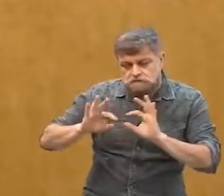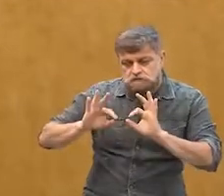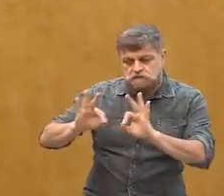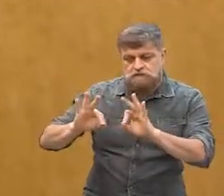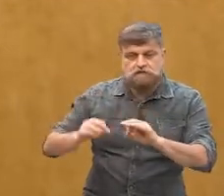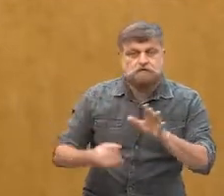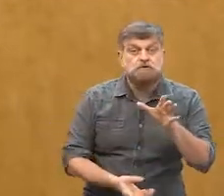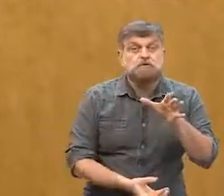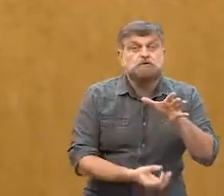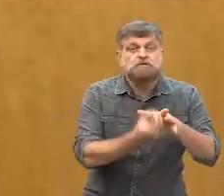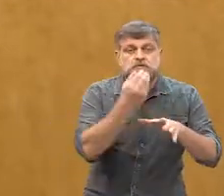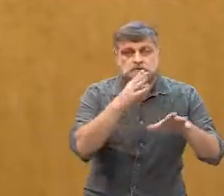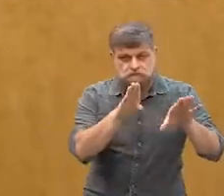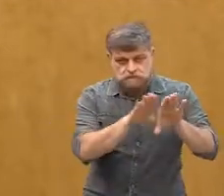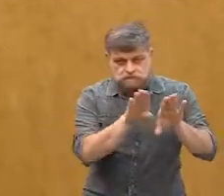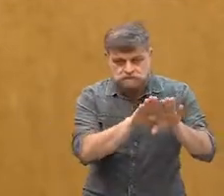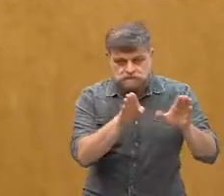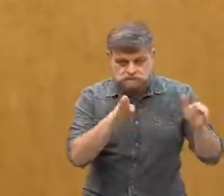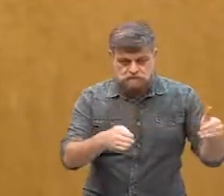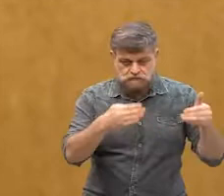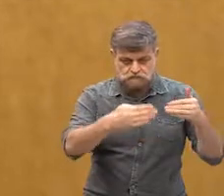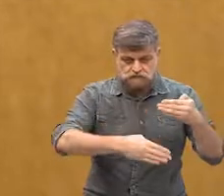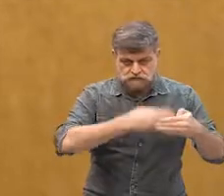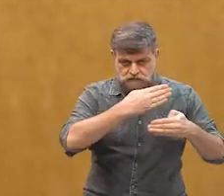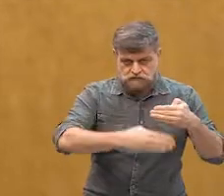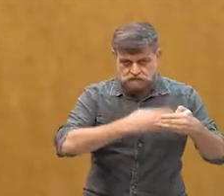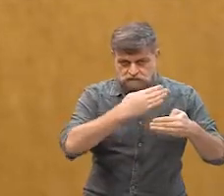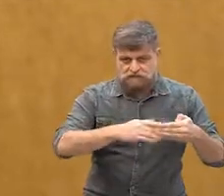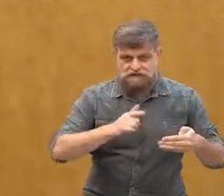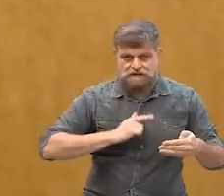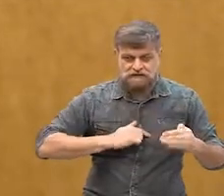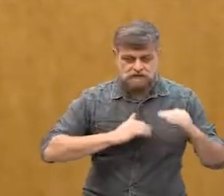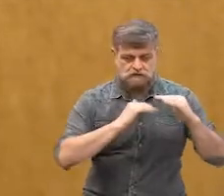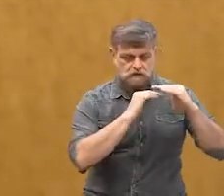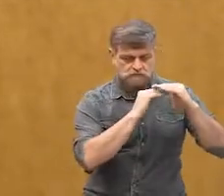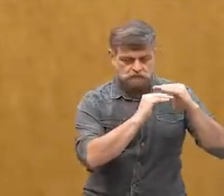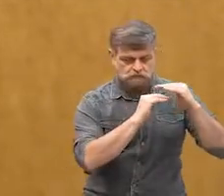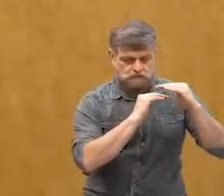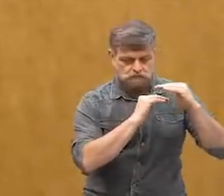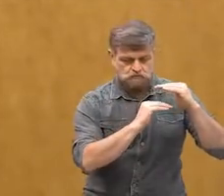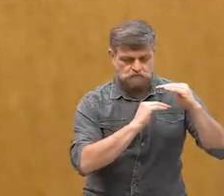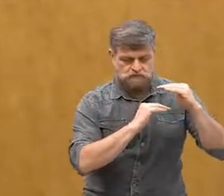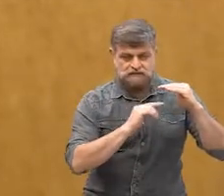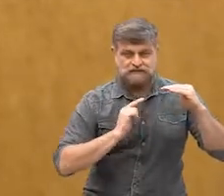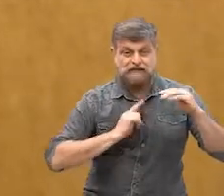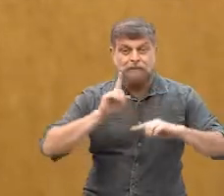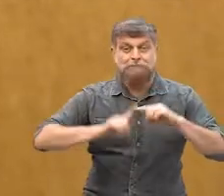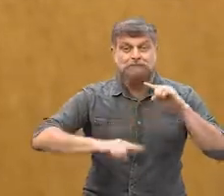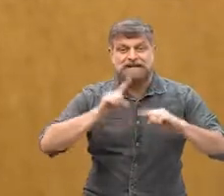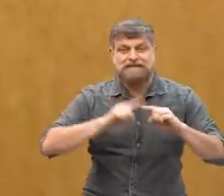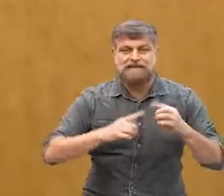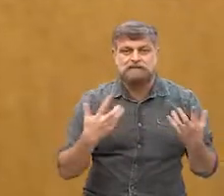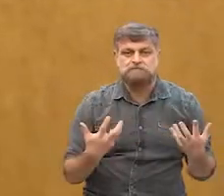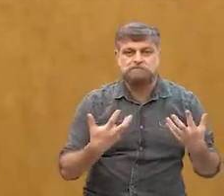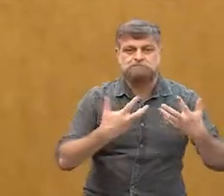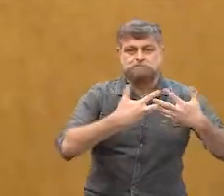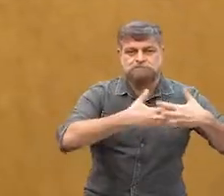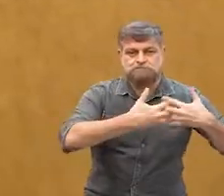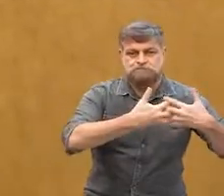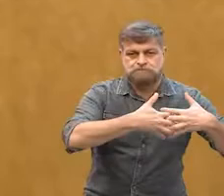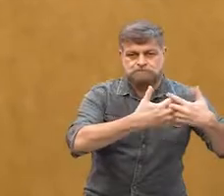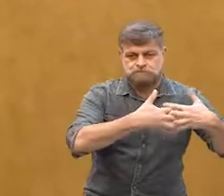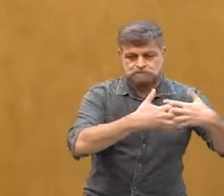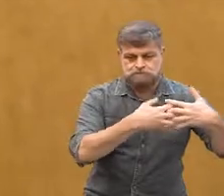Surgiram também embalagem multicamada, que a gente chama, que é a combinação de materiais. E com